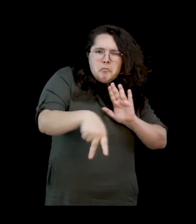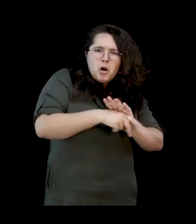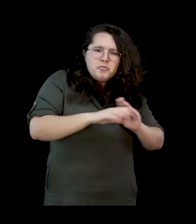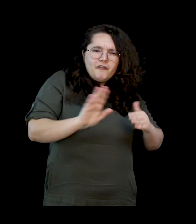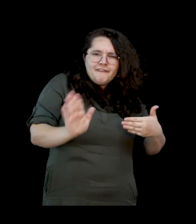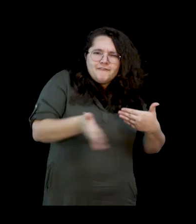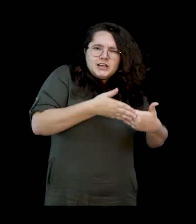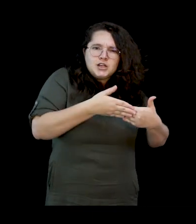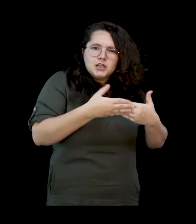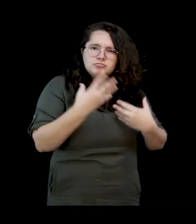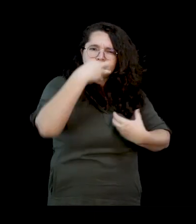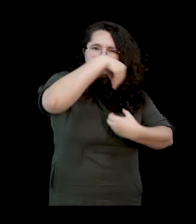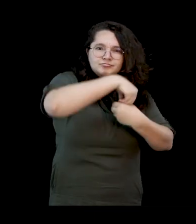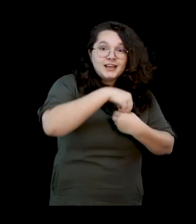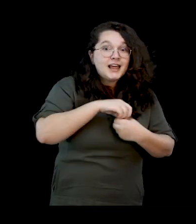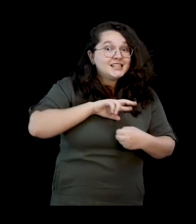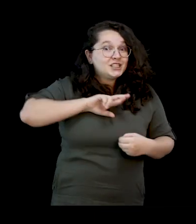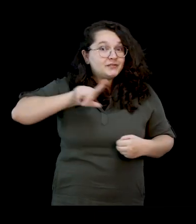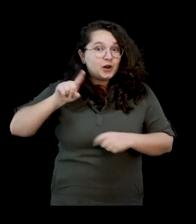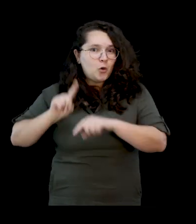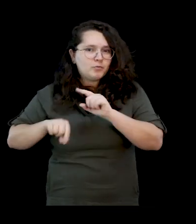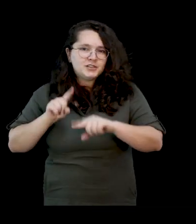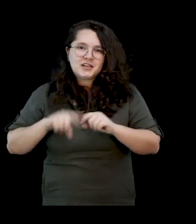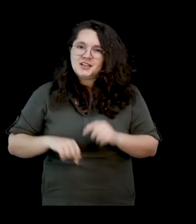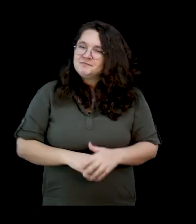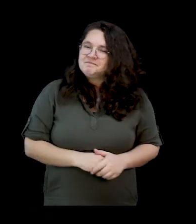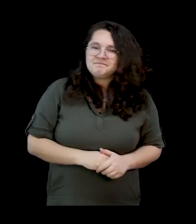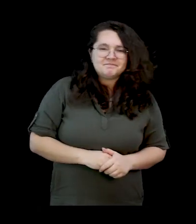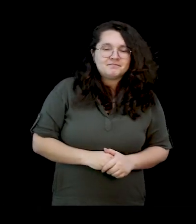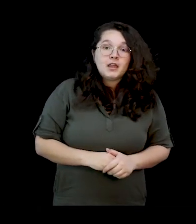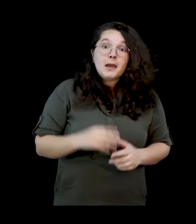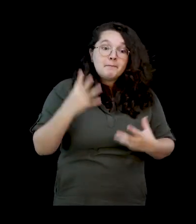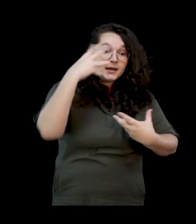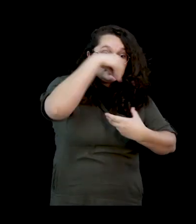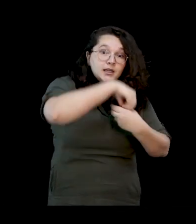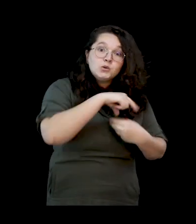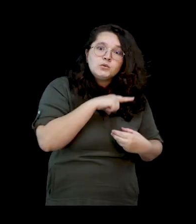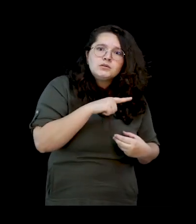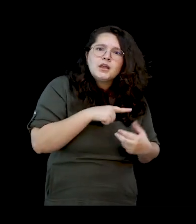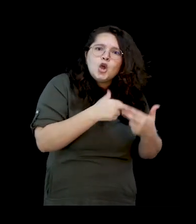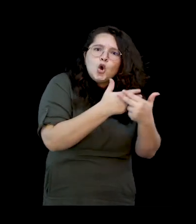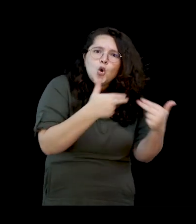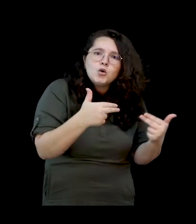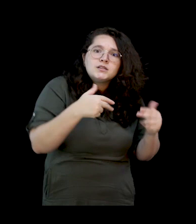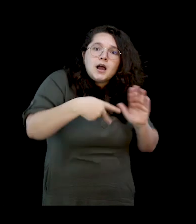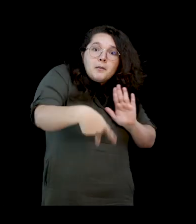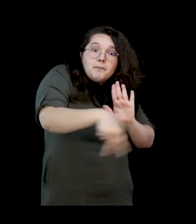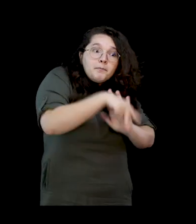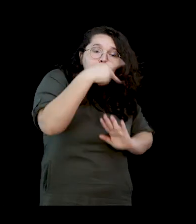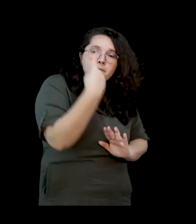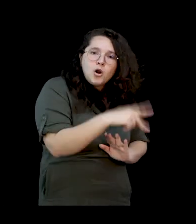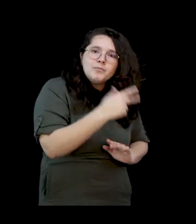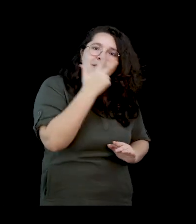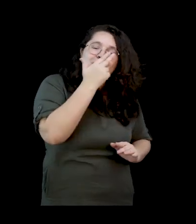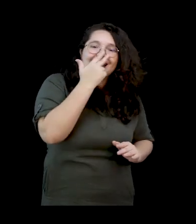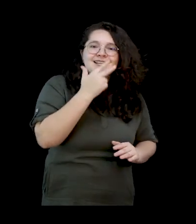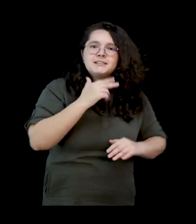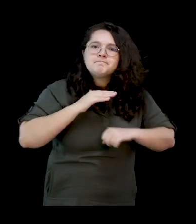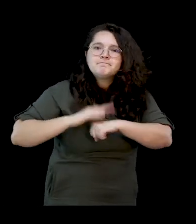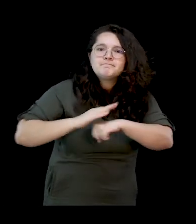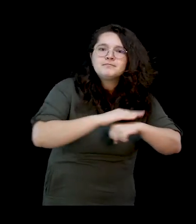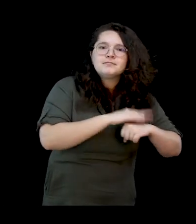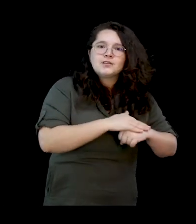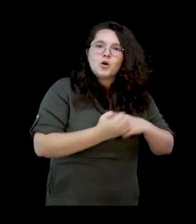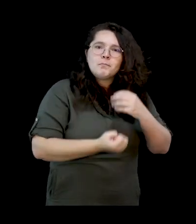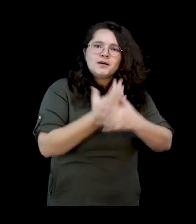do objeto, né? Que tem as suas leis próprias de geração de mais objeto, quase que sem a